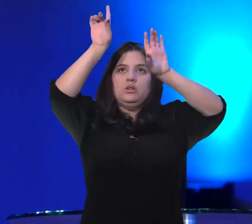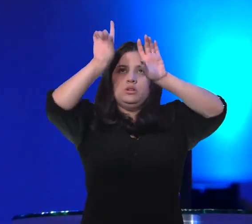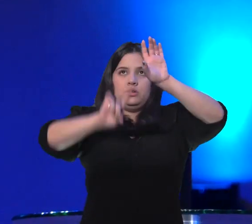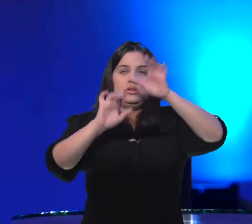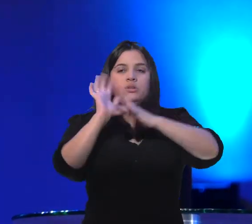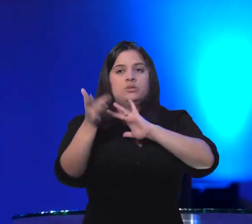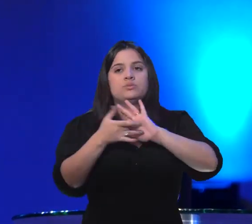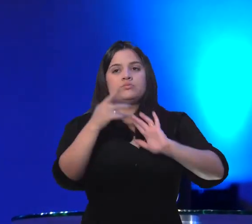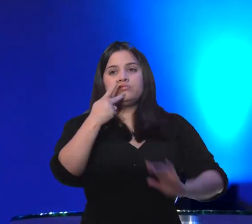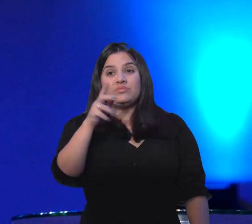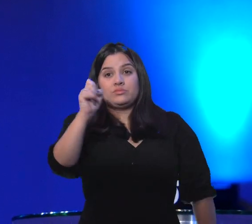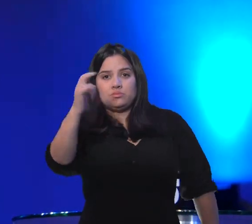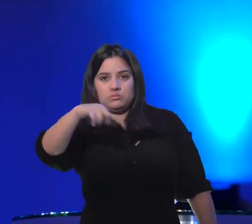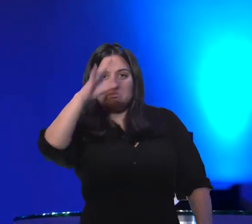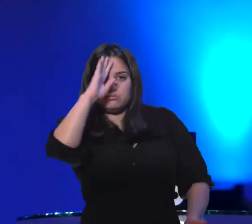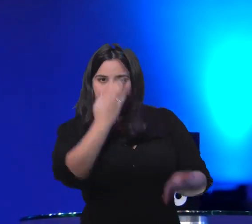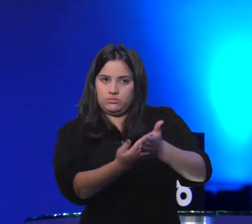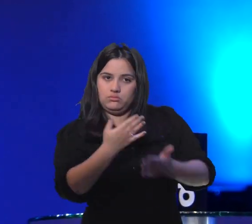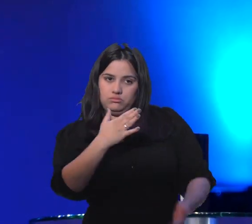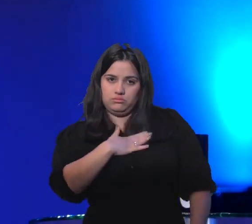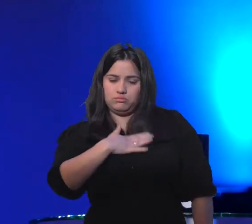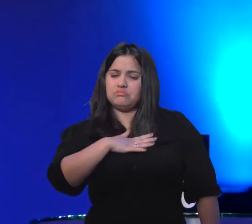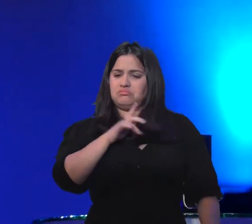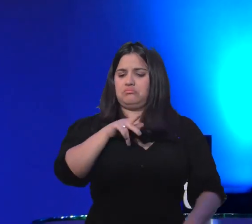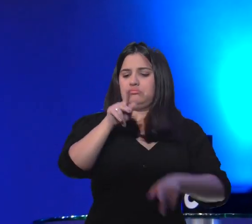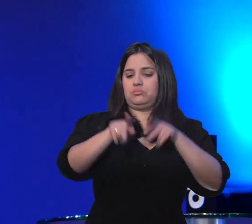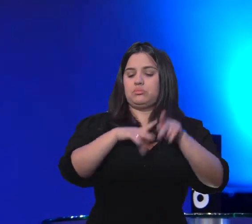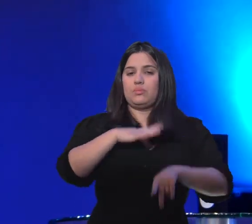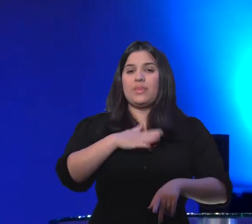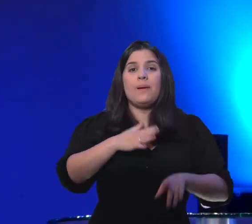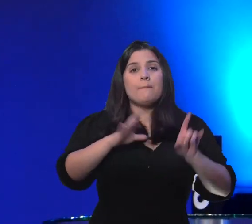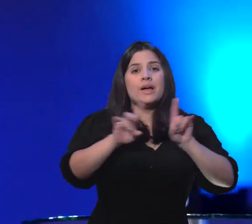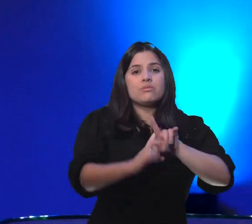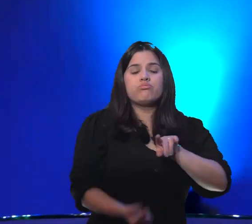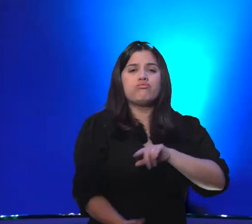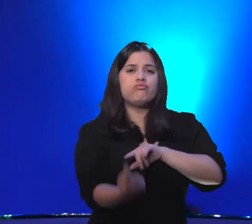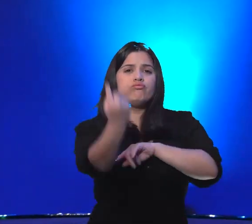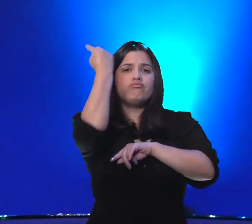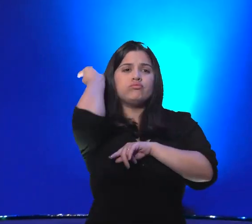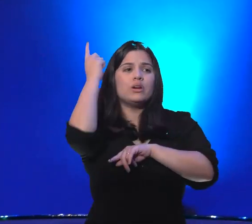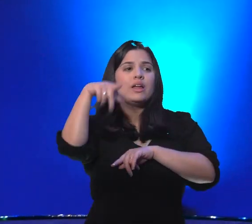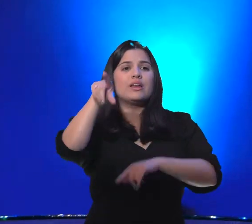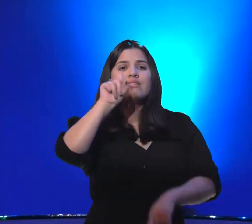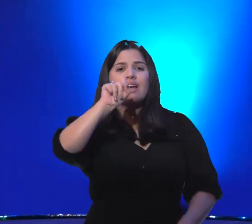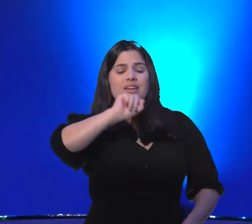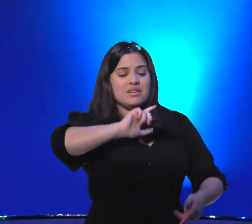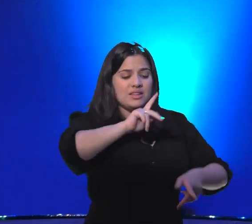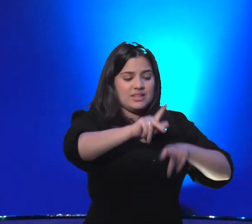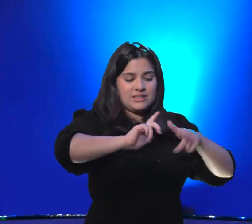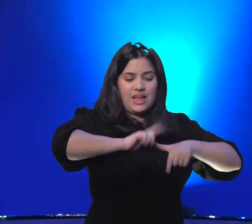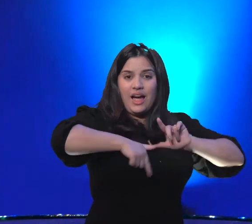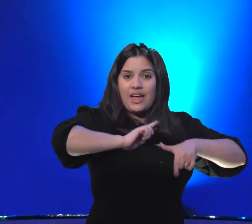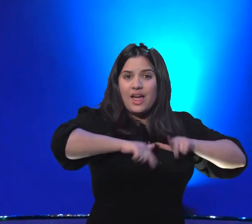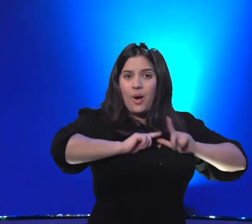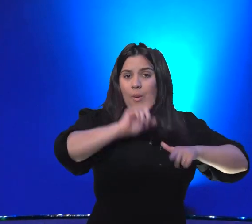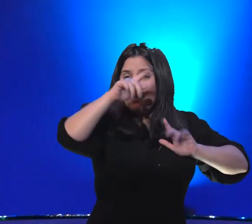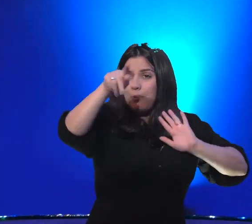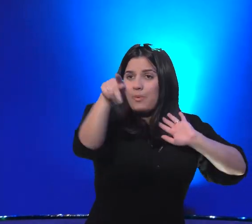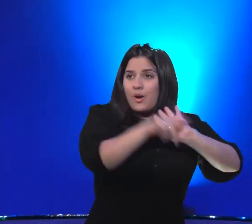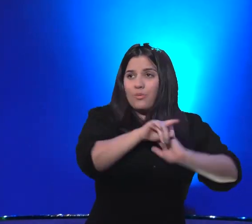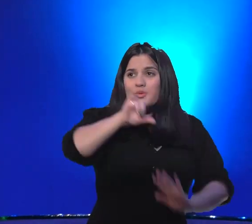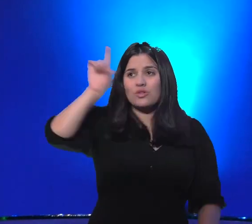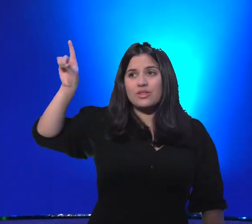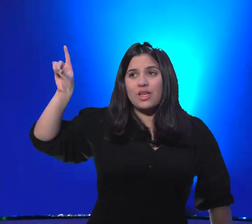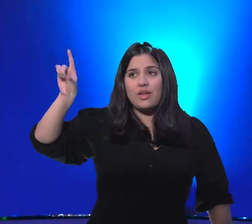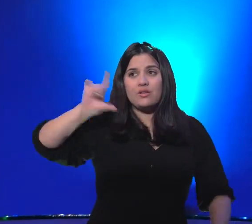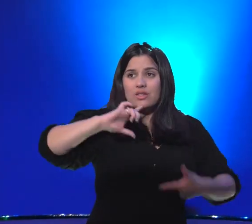nele é o povo dele. Mas naquela época, Israel era o povo dele. E eles tinham grandes promessas e